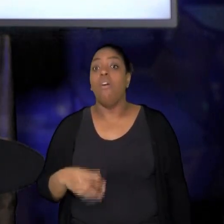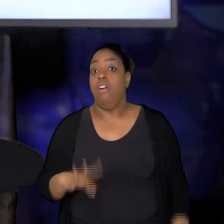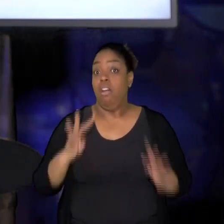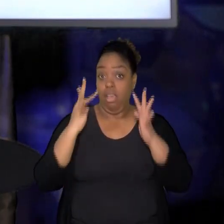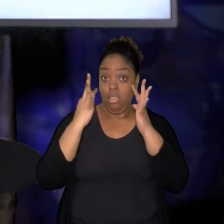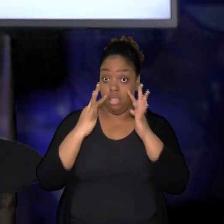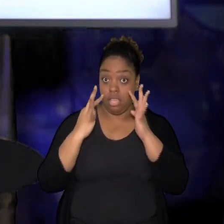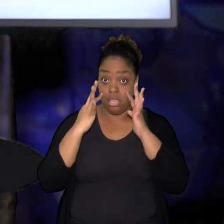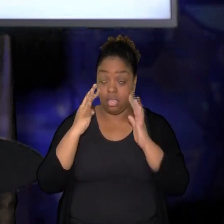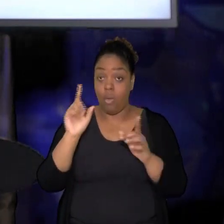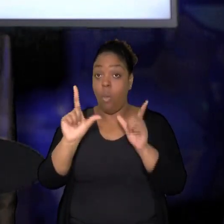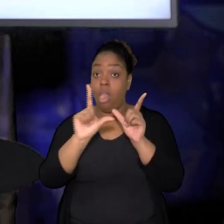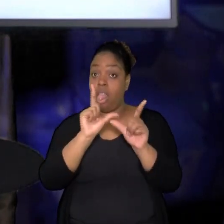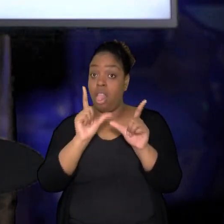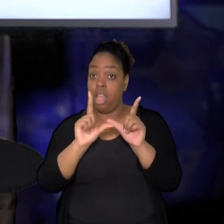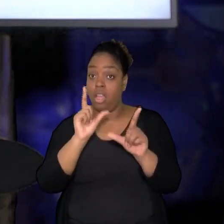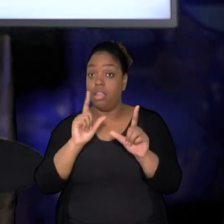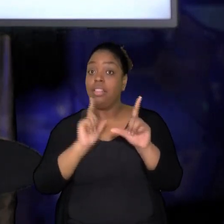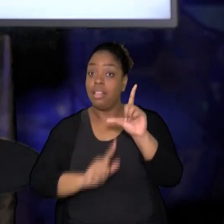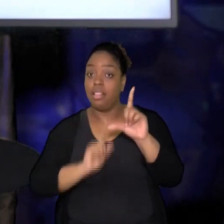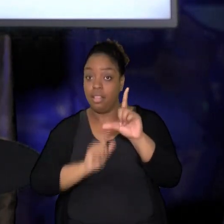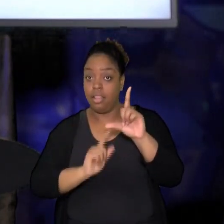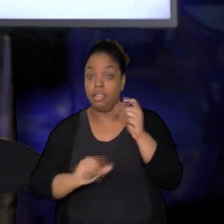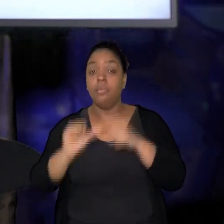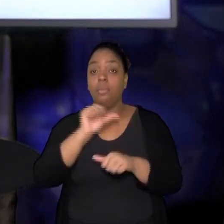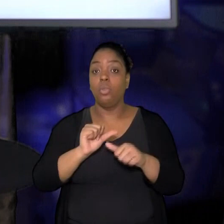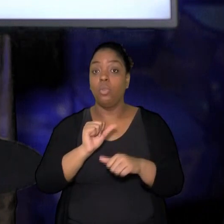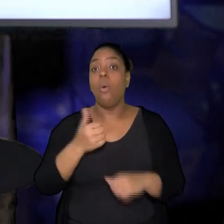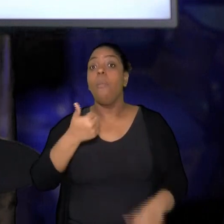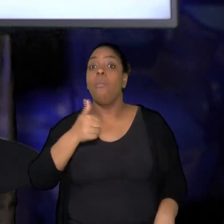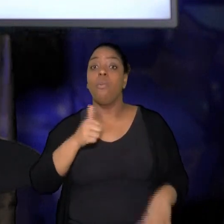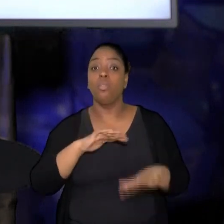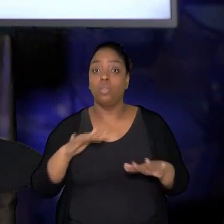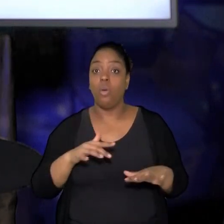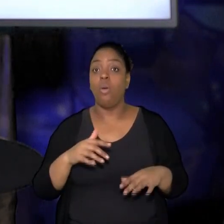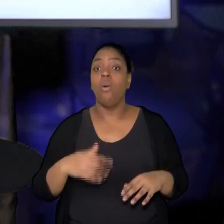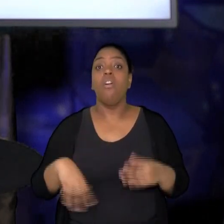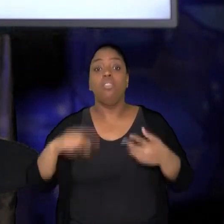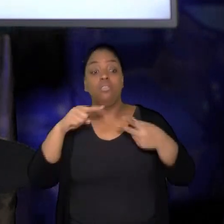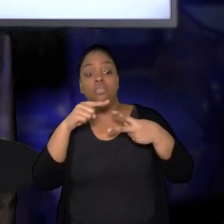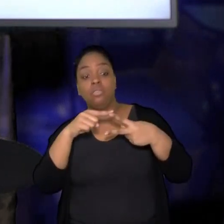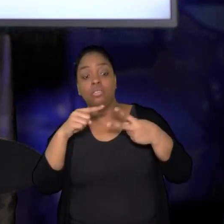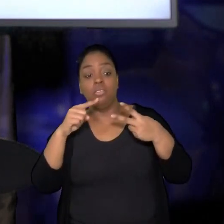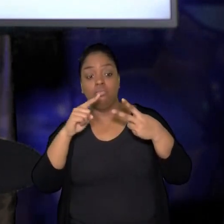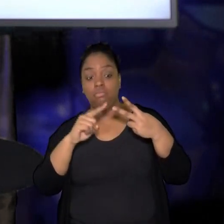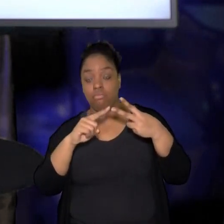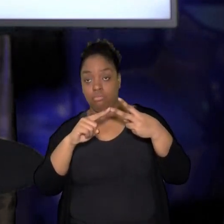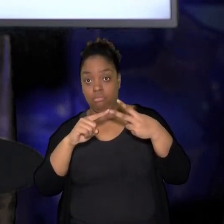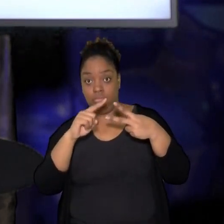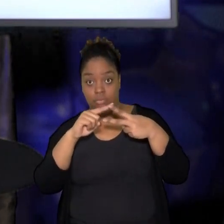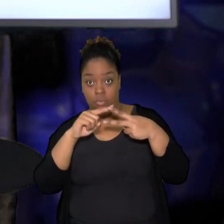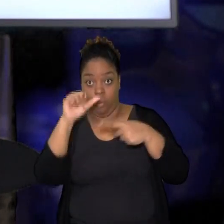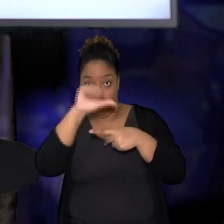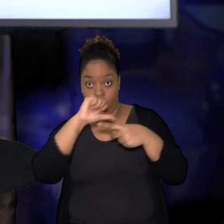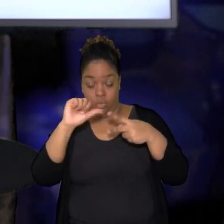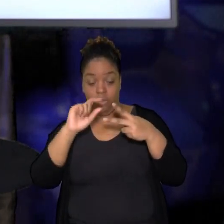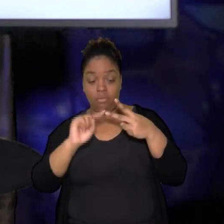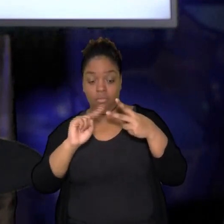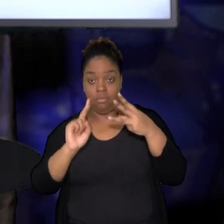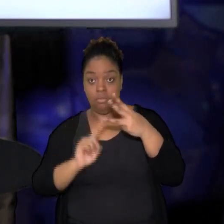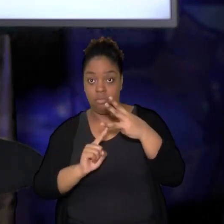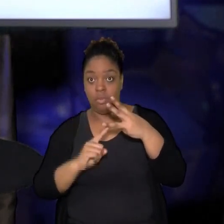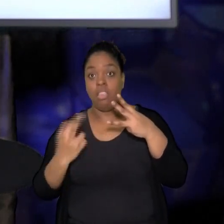letrinha, mas a segunda e a terceira continuaram iguais. Nas três palavras nós